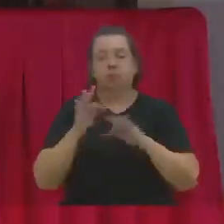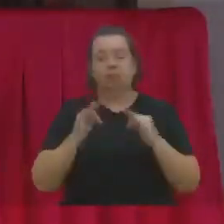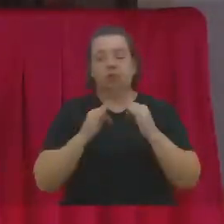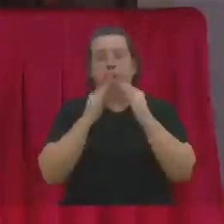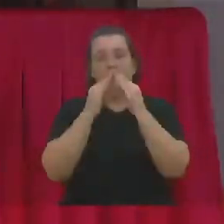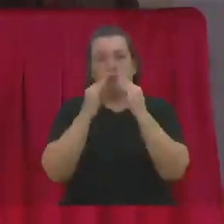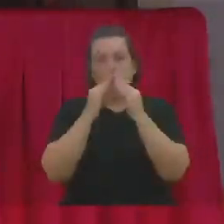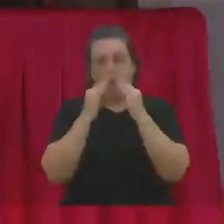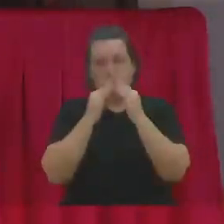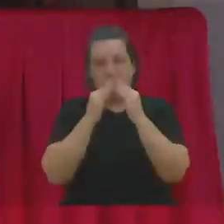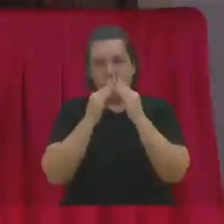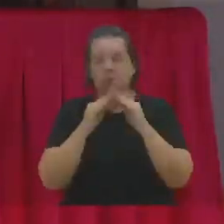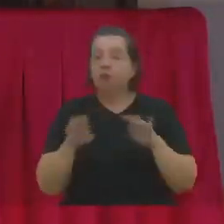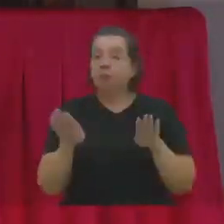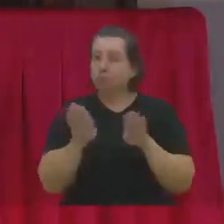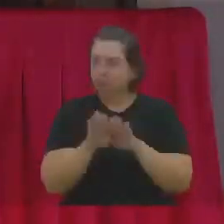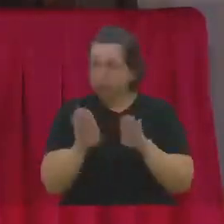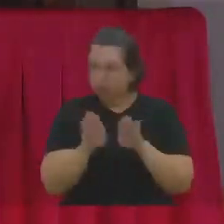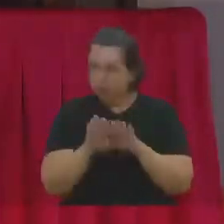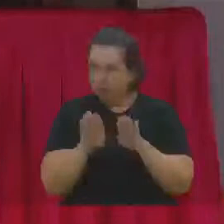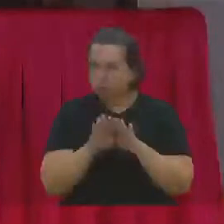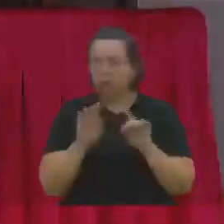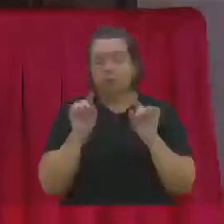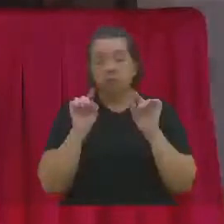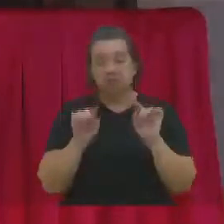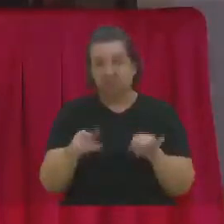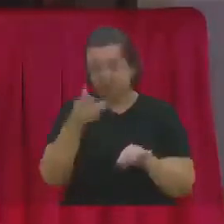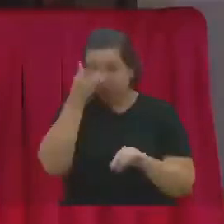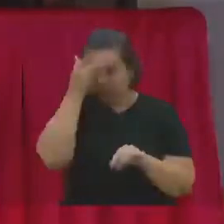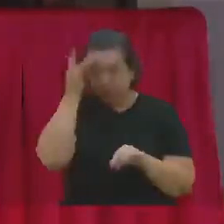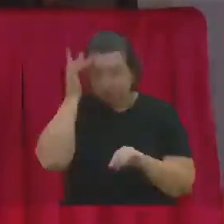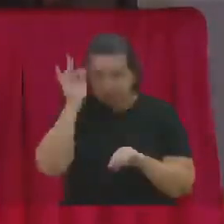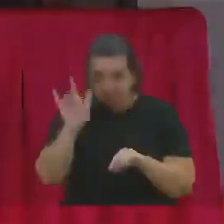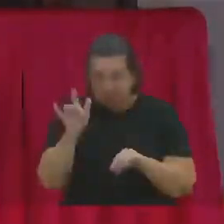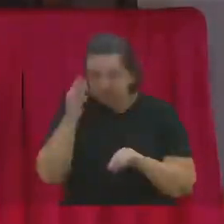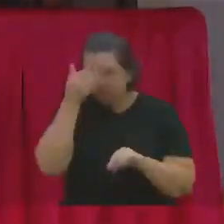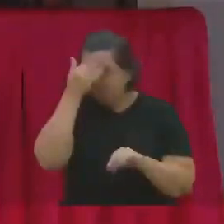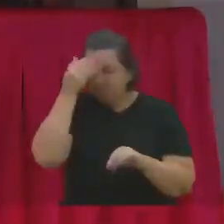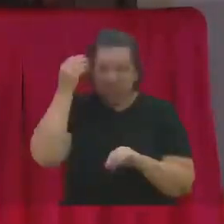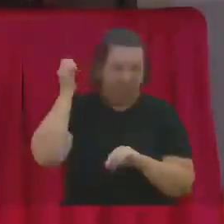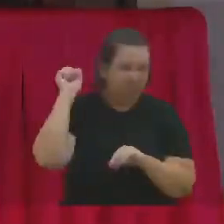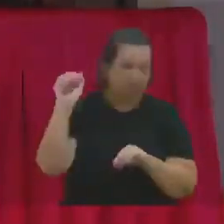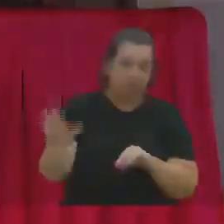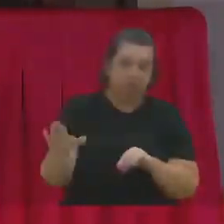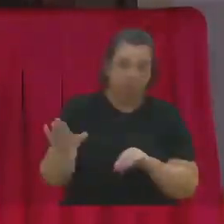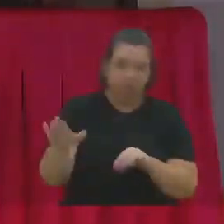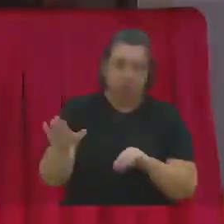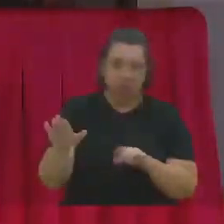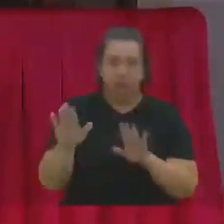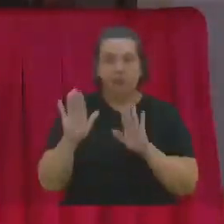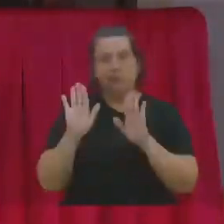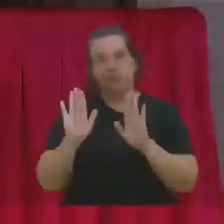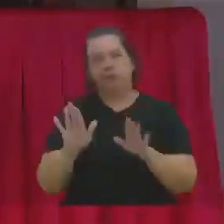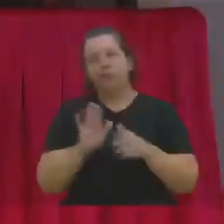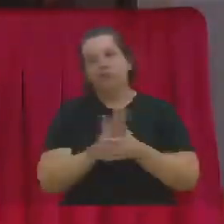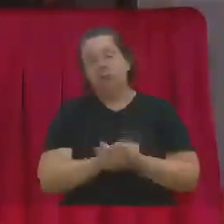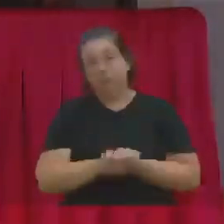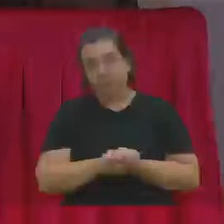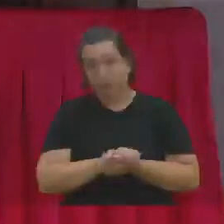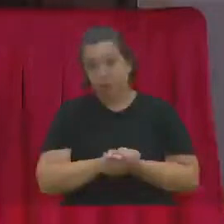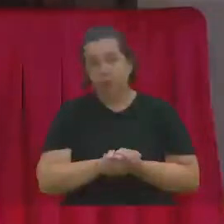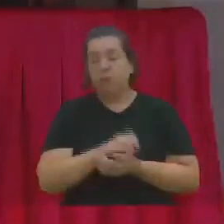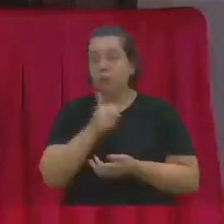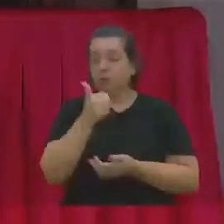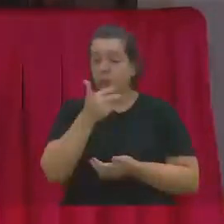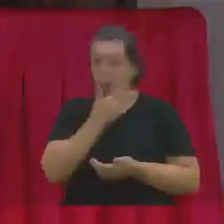templo e também eram pessoas esquecidas. Mas os